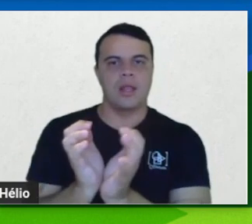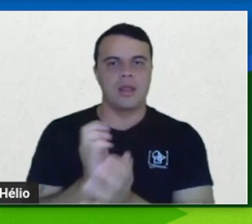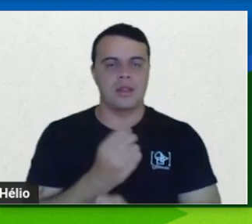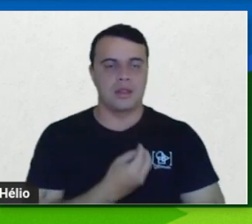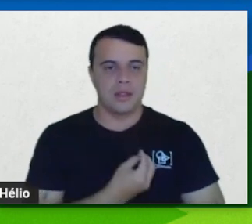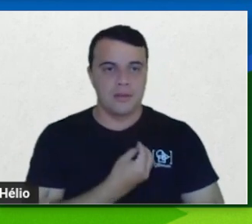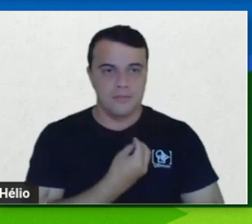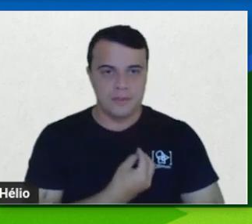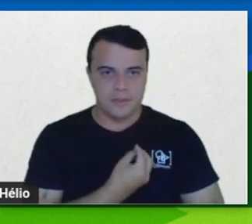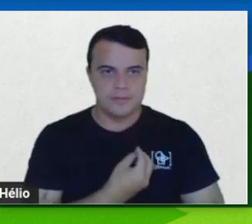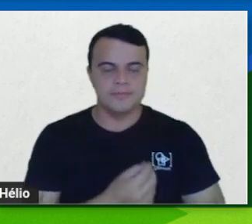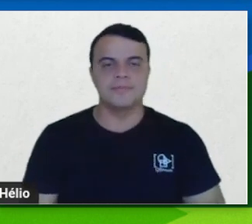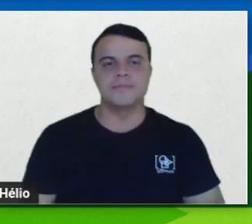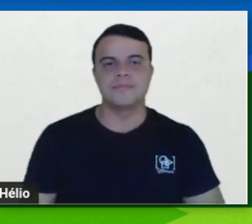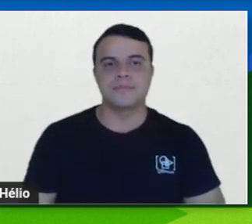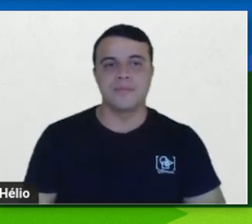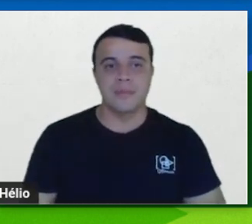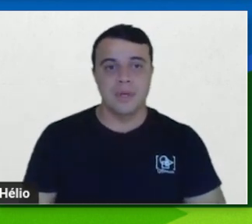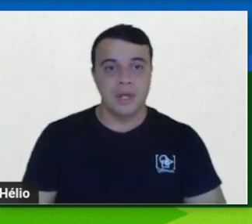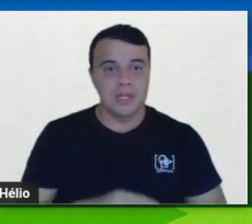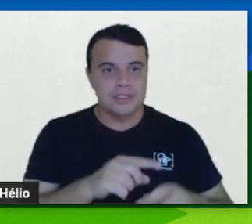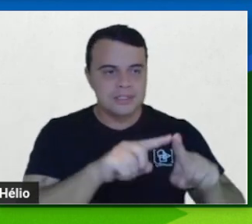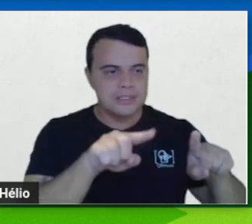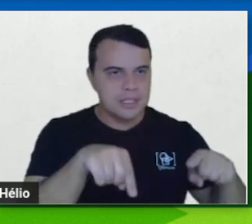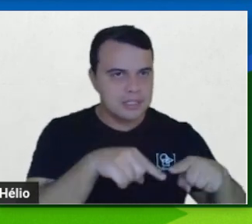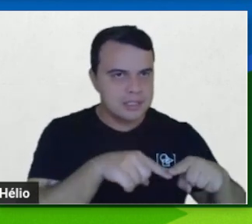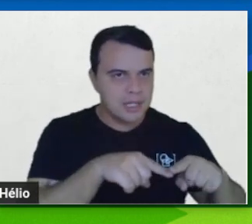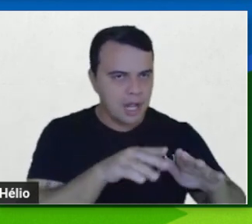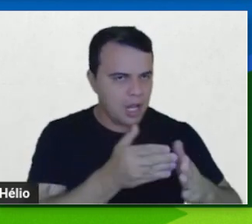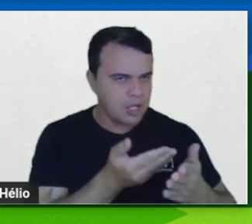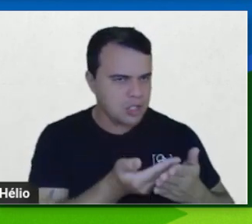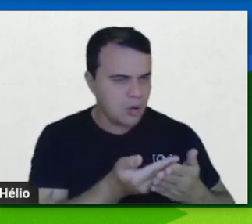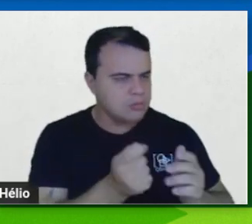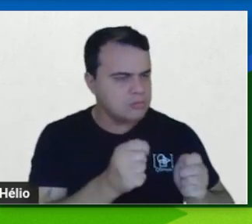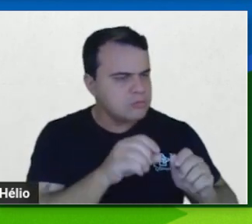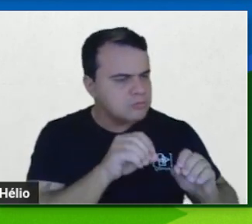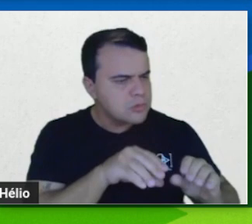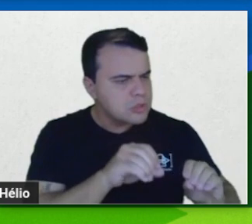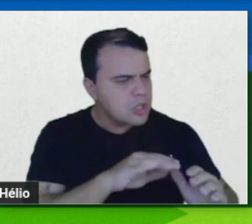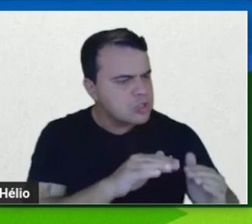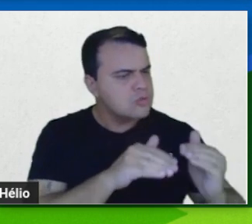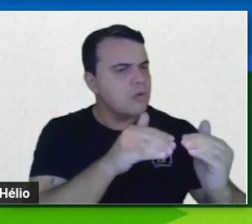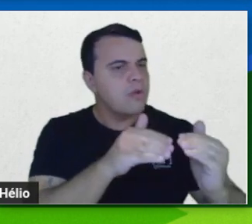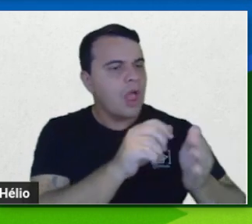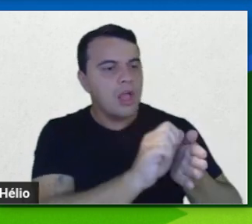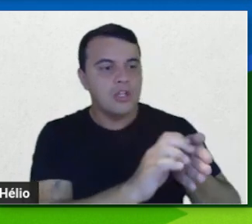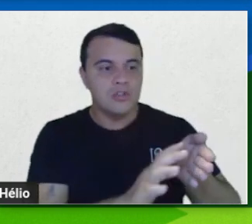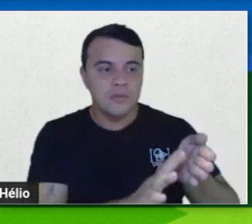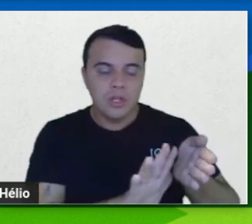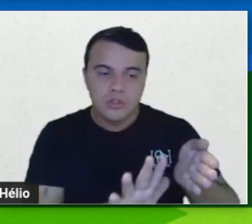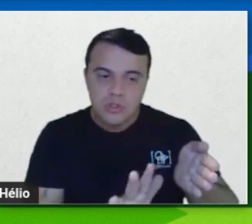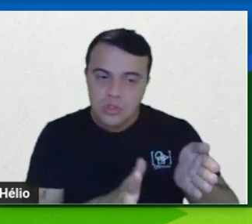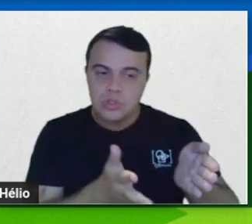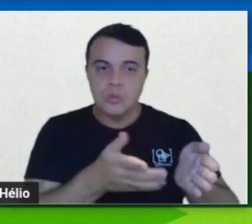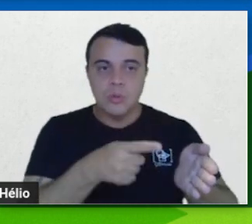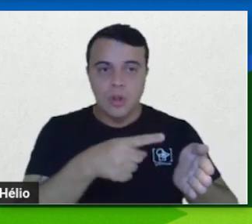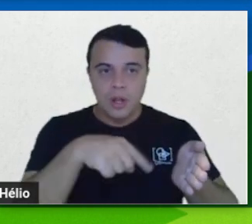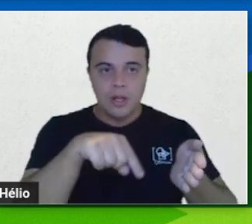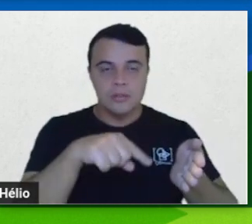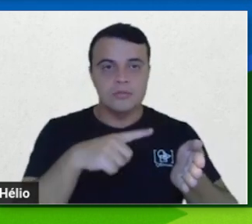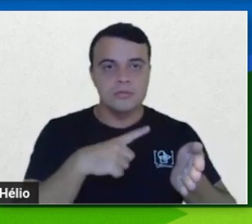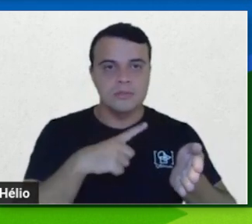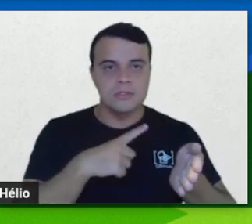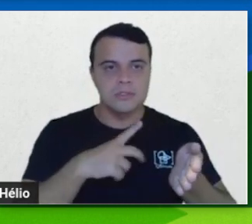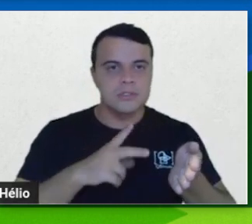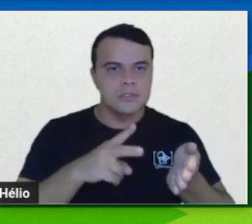disse há pouco. Na sala de aula, ela pode ser desenvolvida através de atividades, estimulando